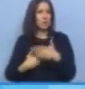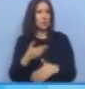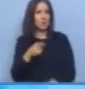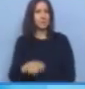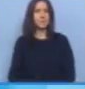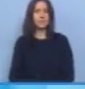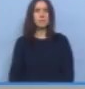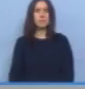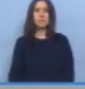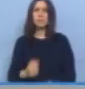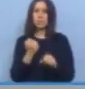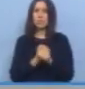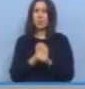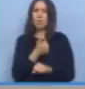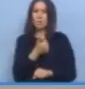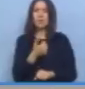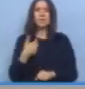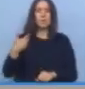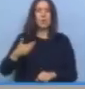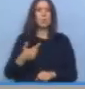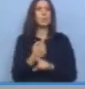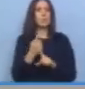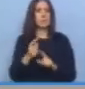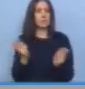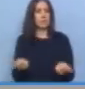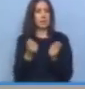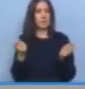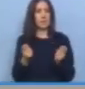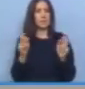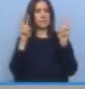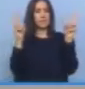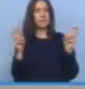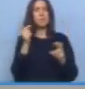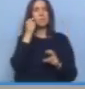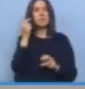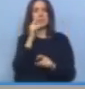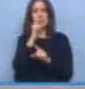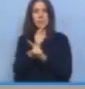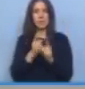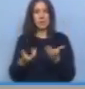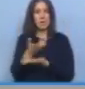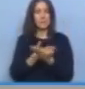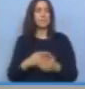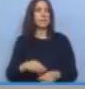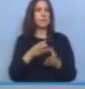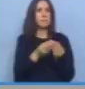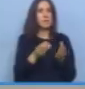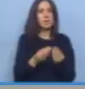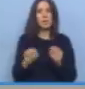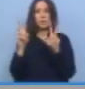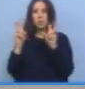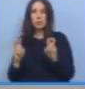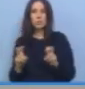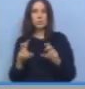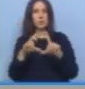aí? Tem funcionado bem porque mesmo a própria campanha Partilhar a Viagem, em termos de materiais, de conteúdos e de imagem, está